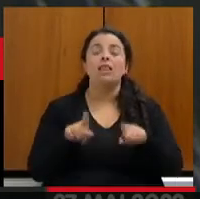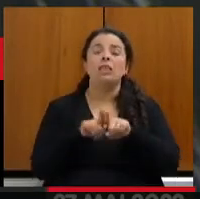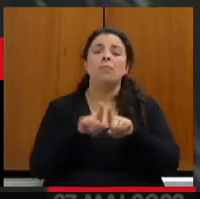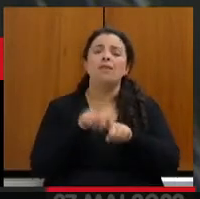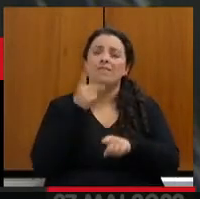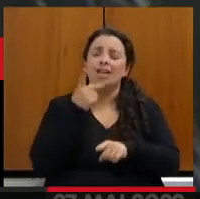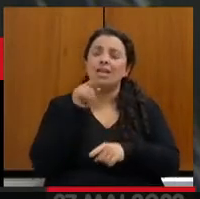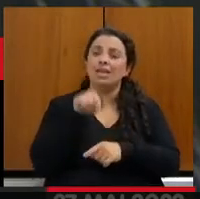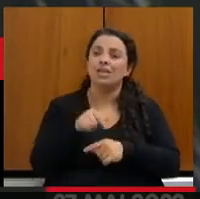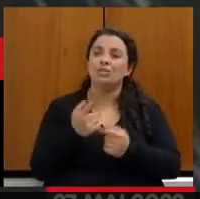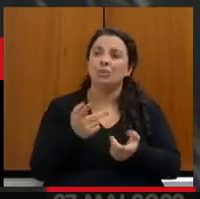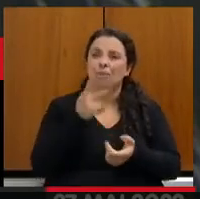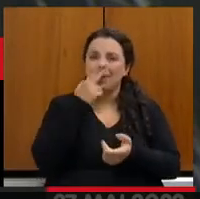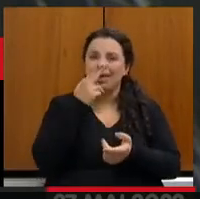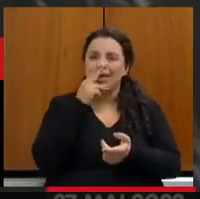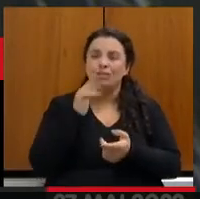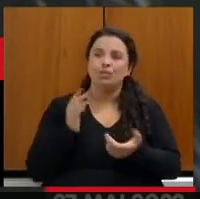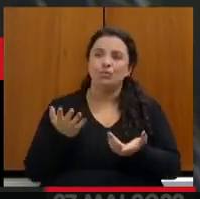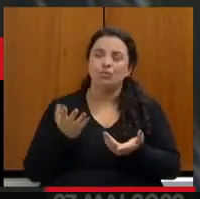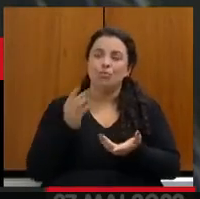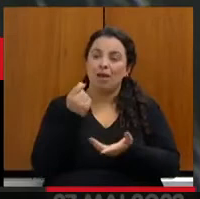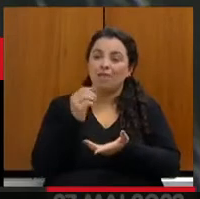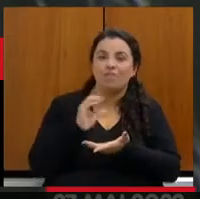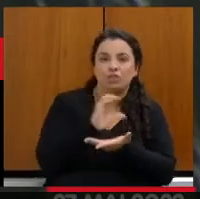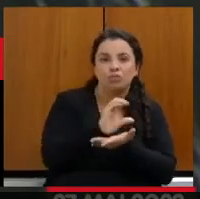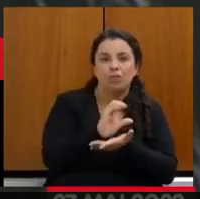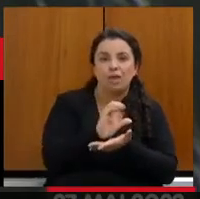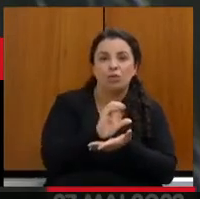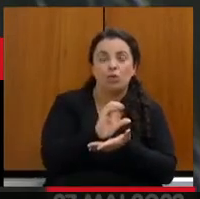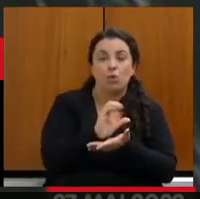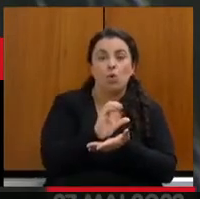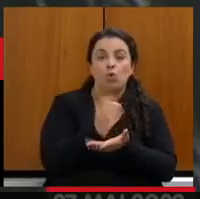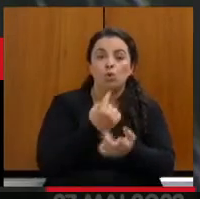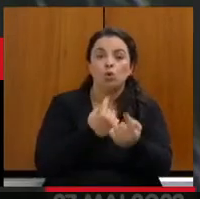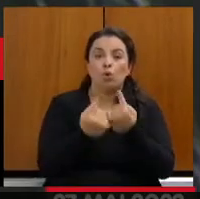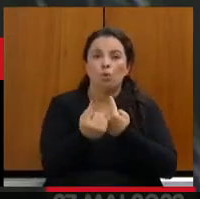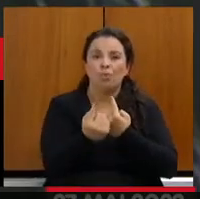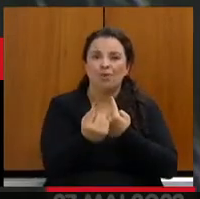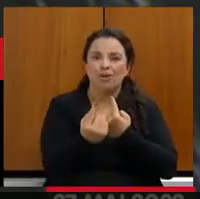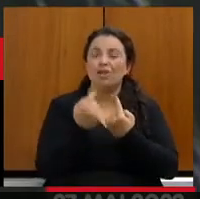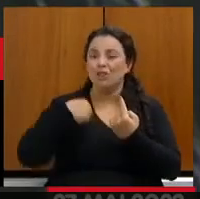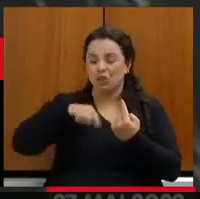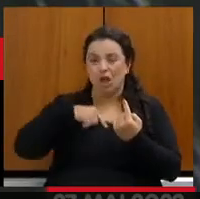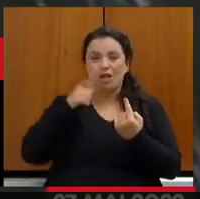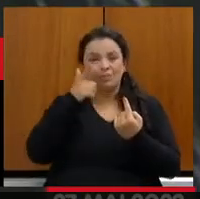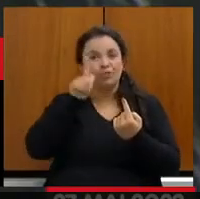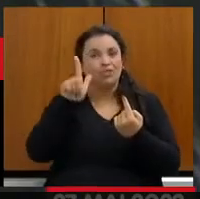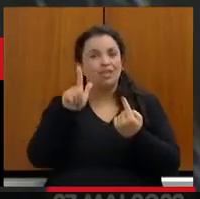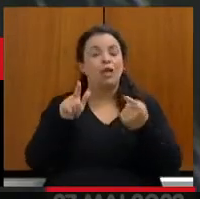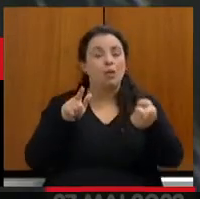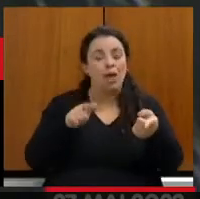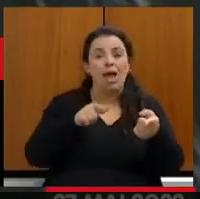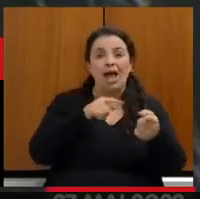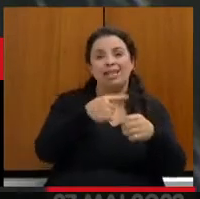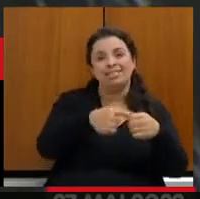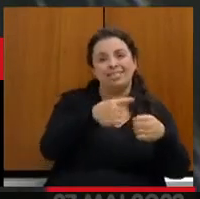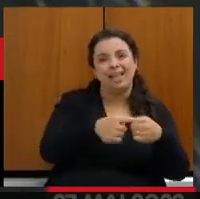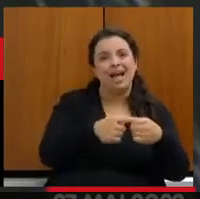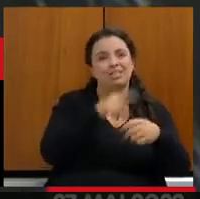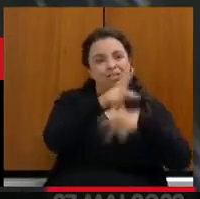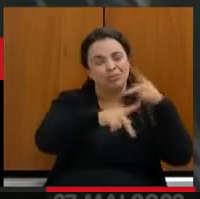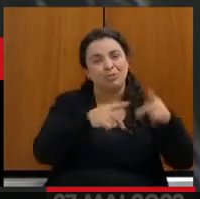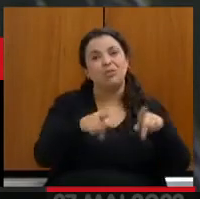Dupla que não só a gente sai ganhando mas Todos saímos A cidade também E a feira volta a estar no topo